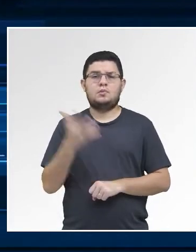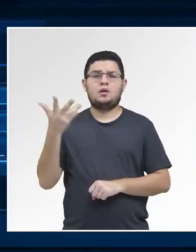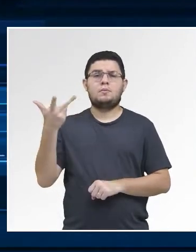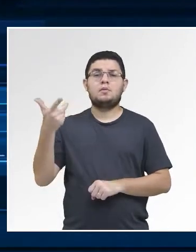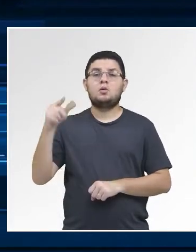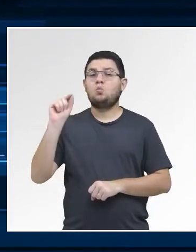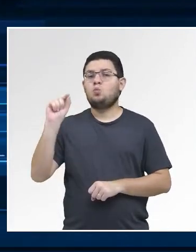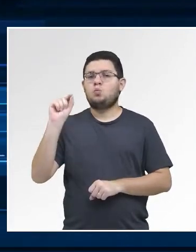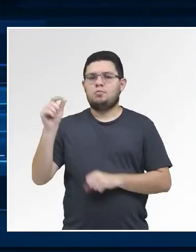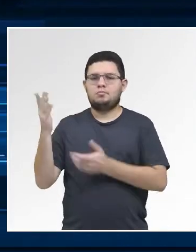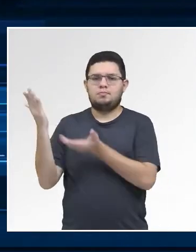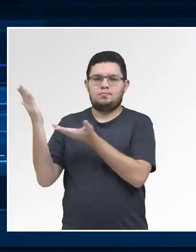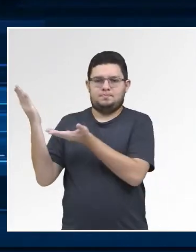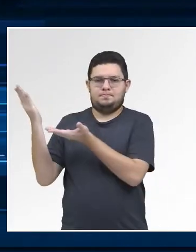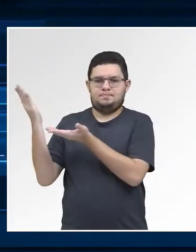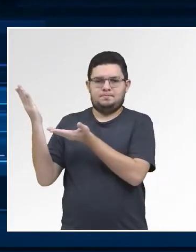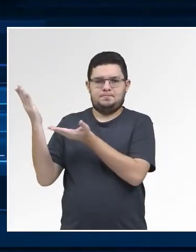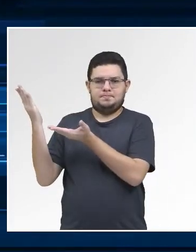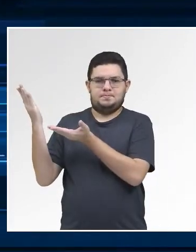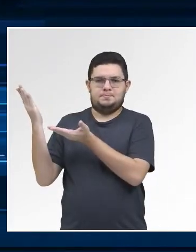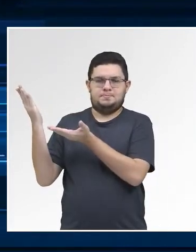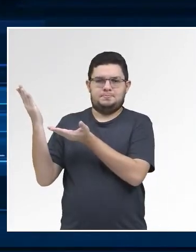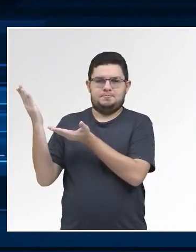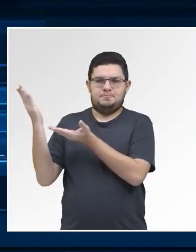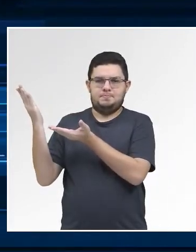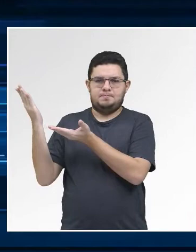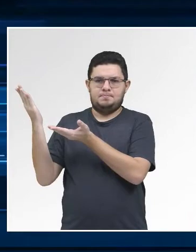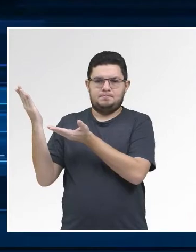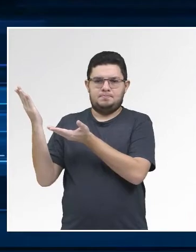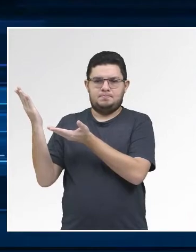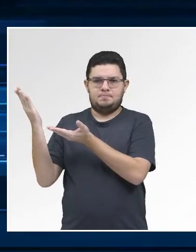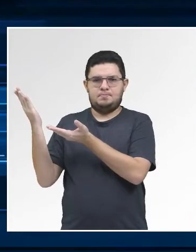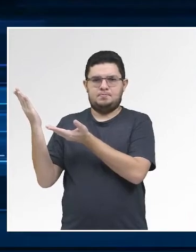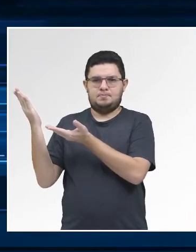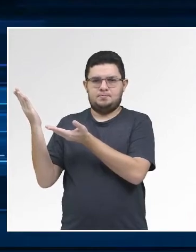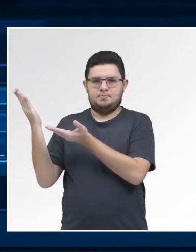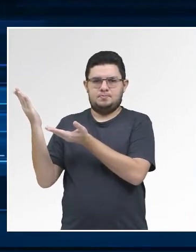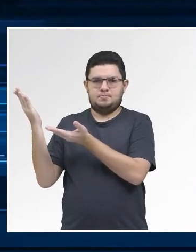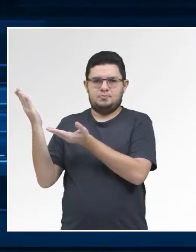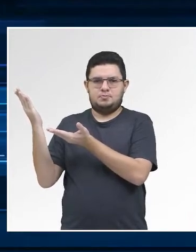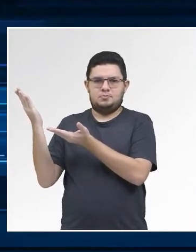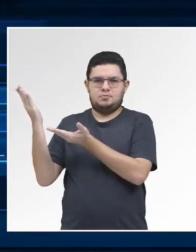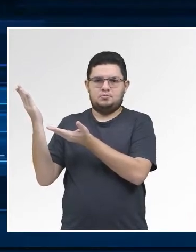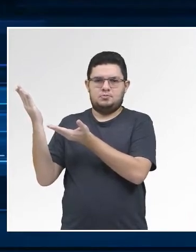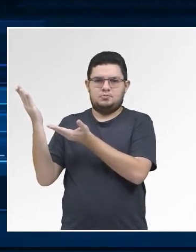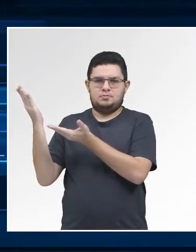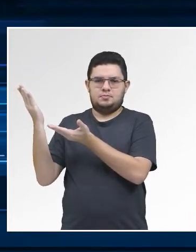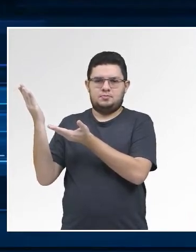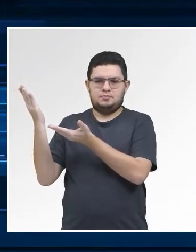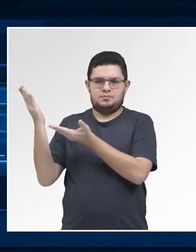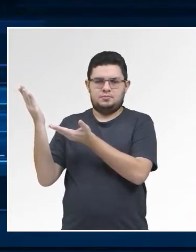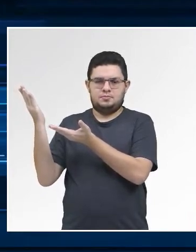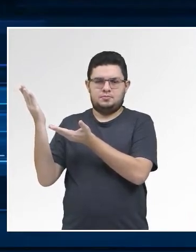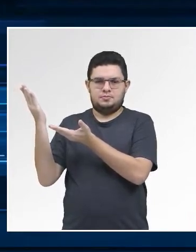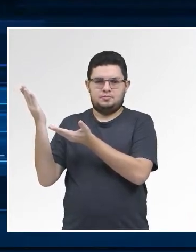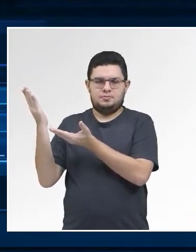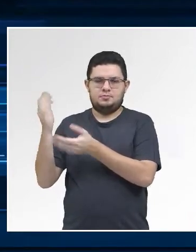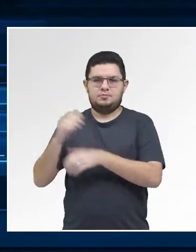Habilidade: reconhecer e usar corretamente o Present Perfect em sua forma afirmativa.